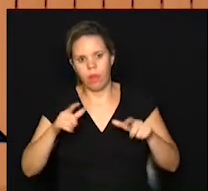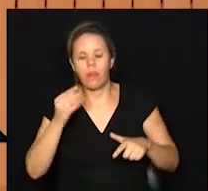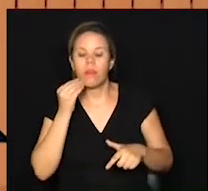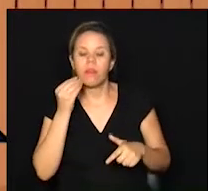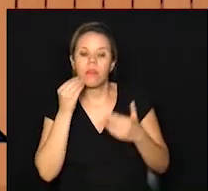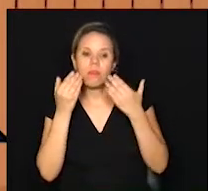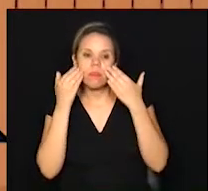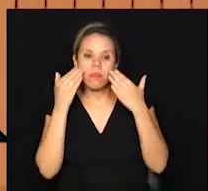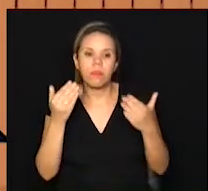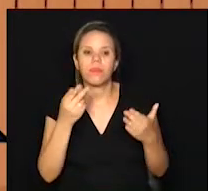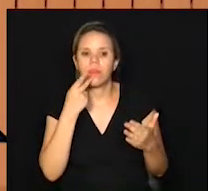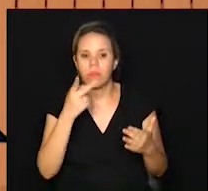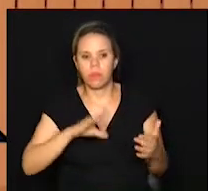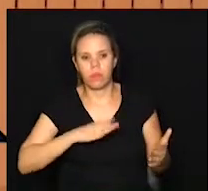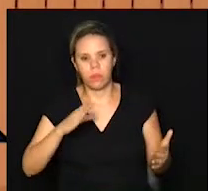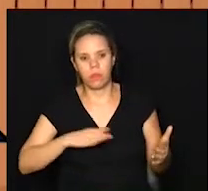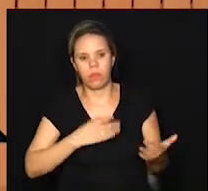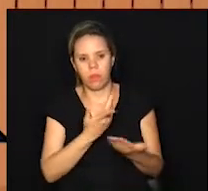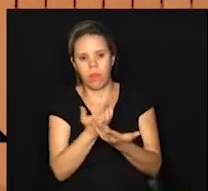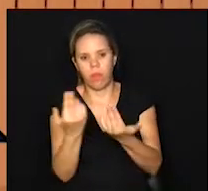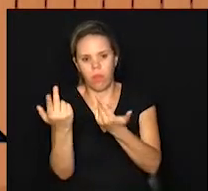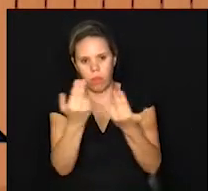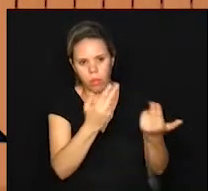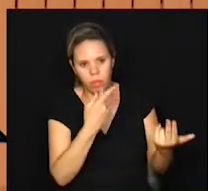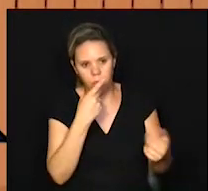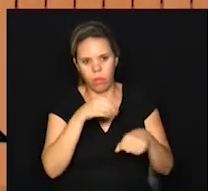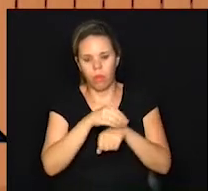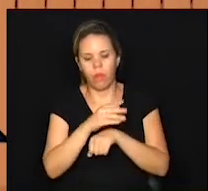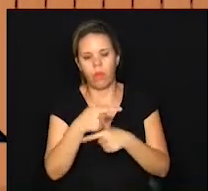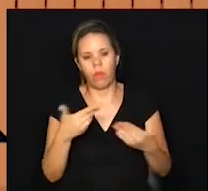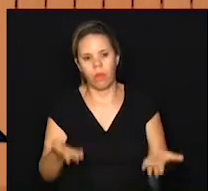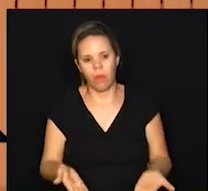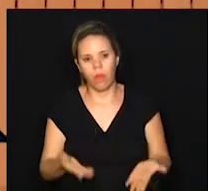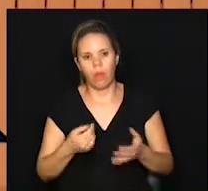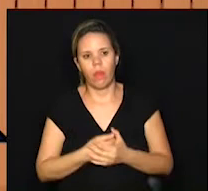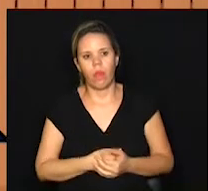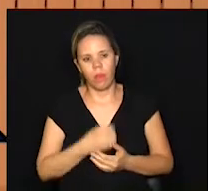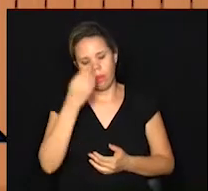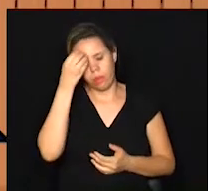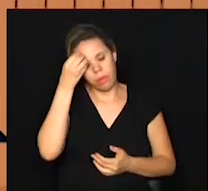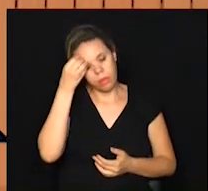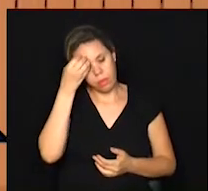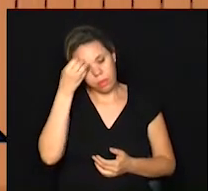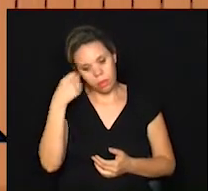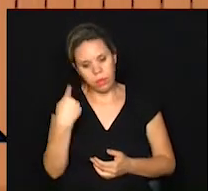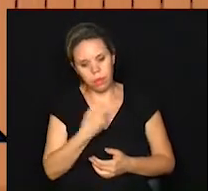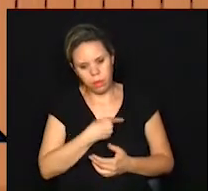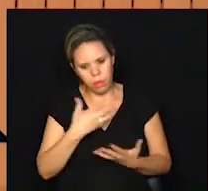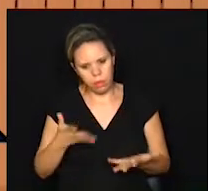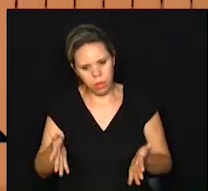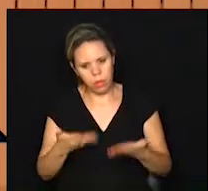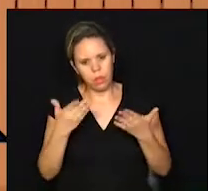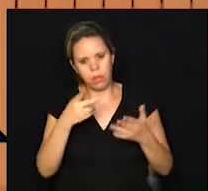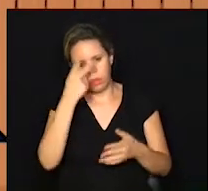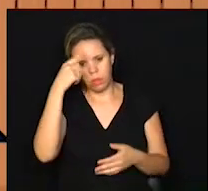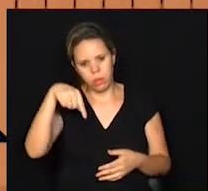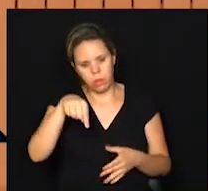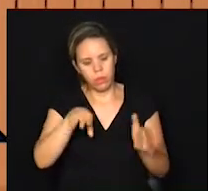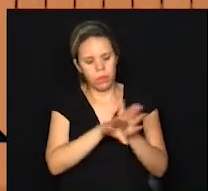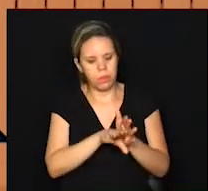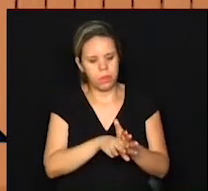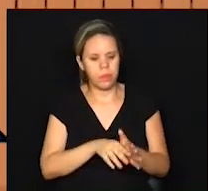poder ter a coragem que vocês tiveram de trazer esses elementos aqui, e é isso que nós queremos provocar, para que